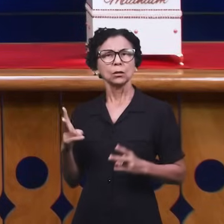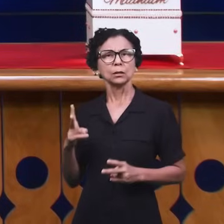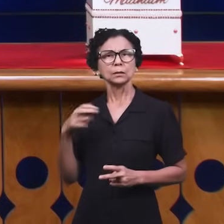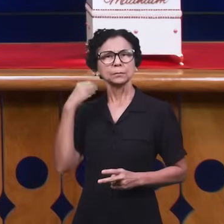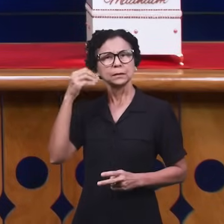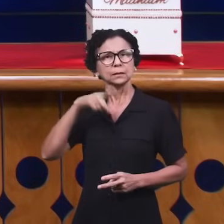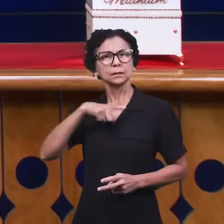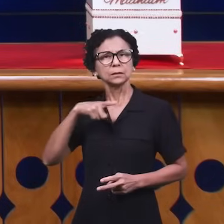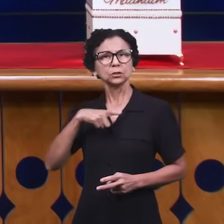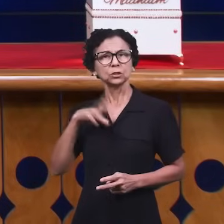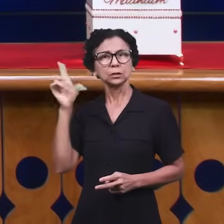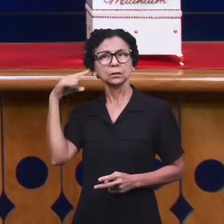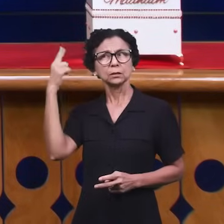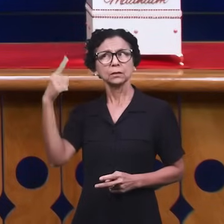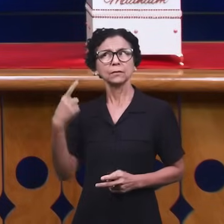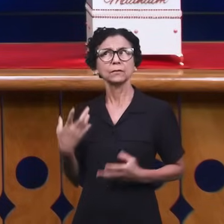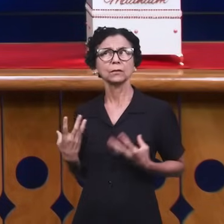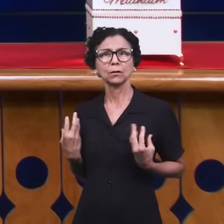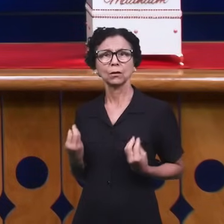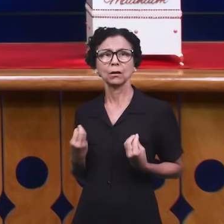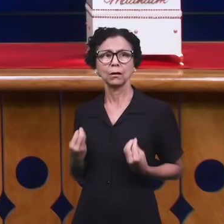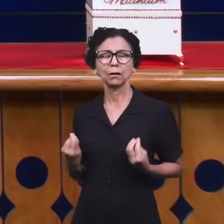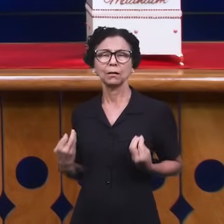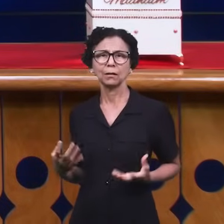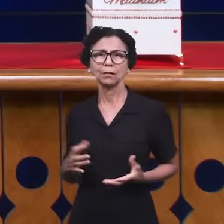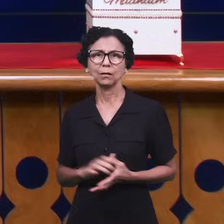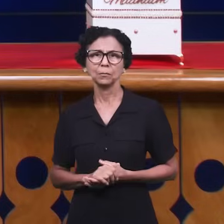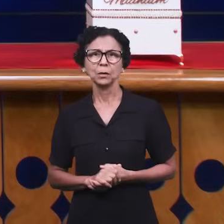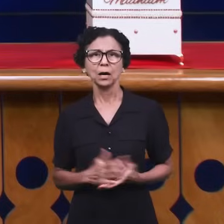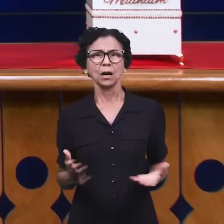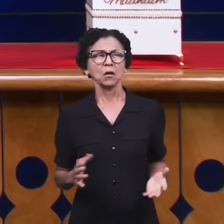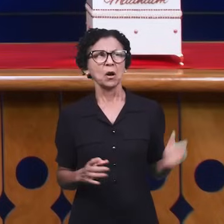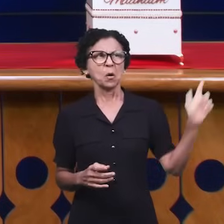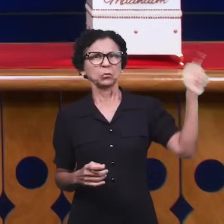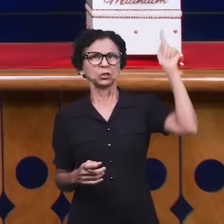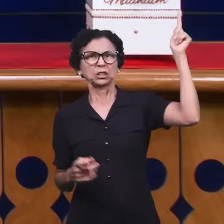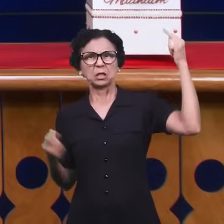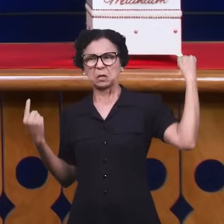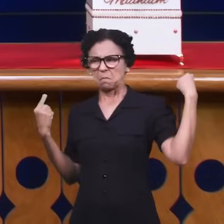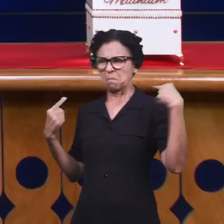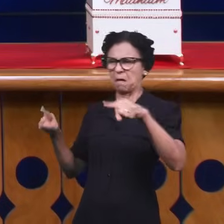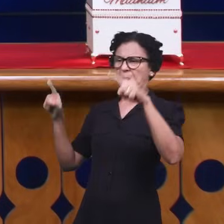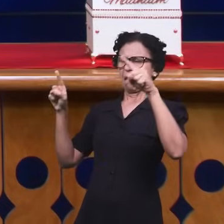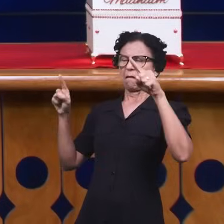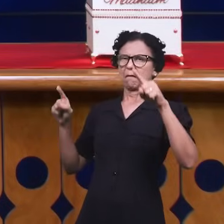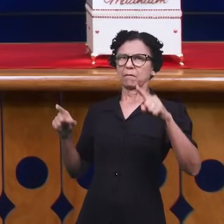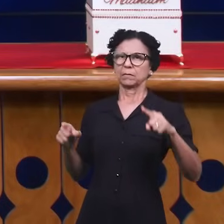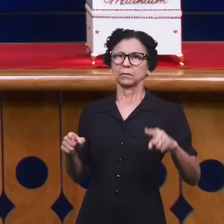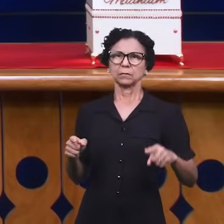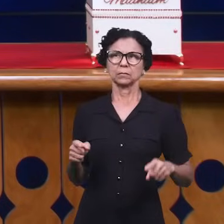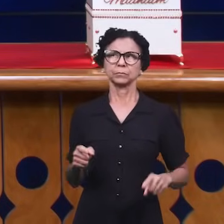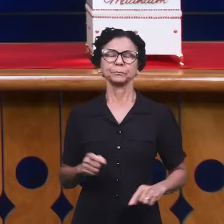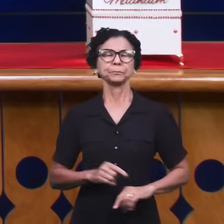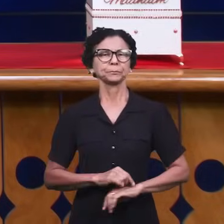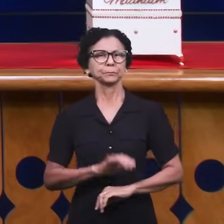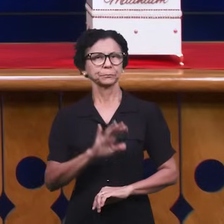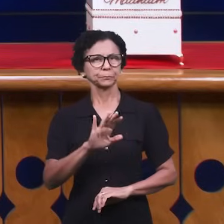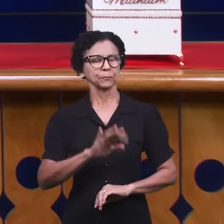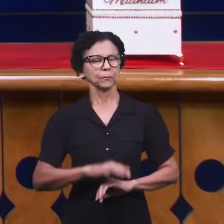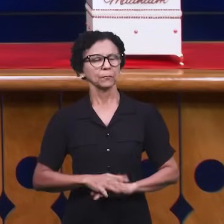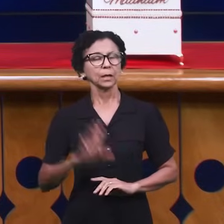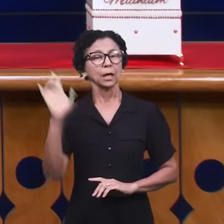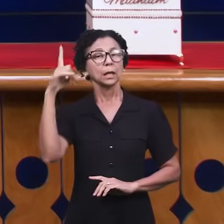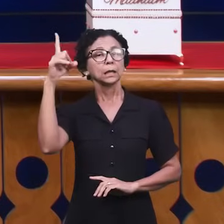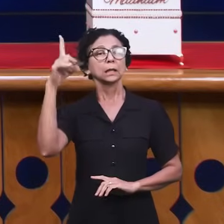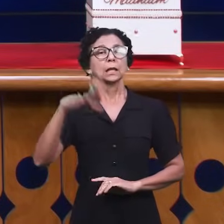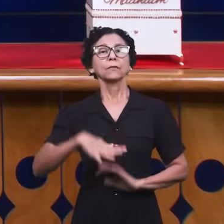experiência, como deixaria o povo ser afrontado dessa forma? Então Davi, ele se propôs